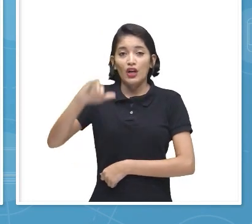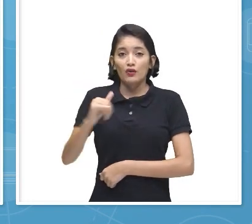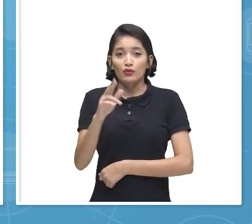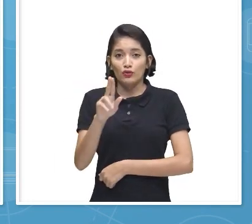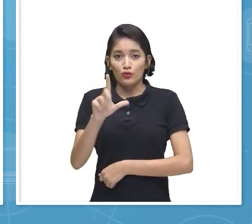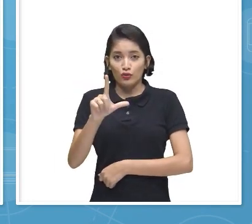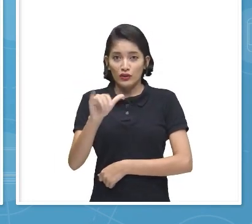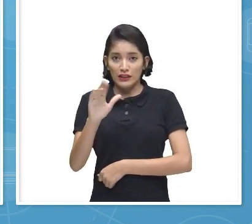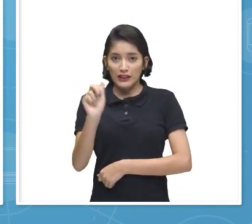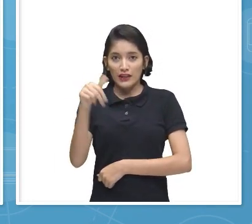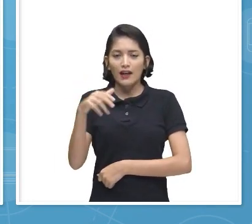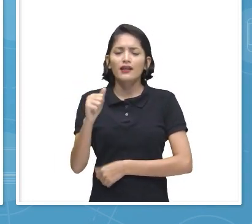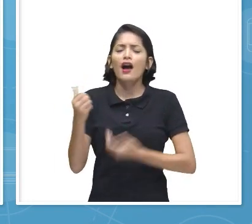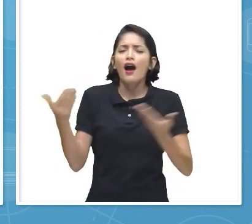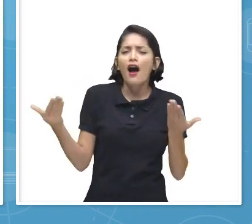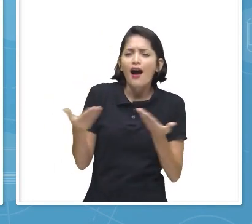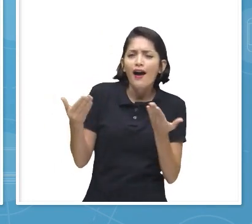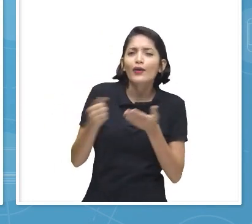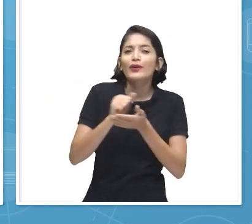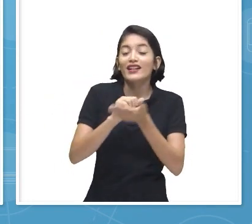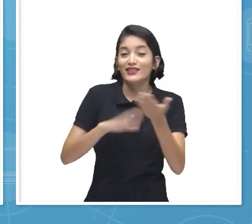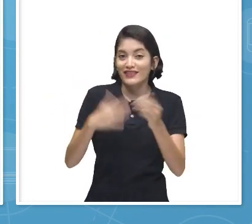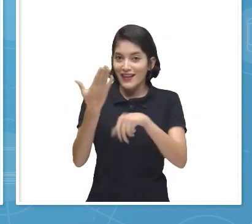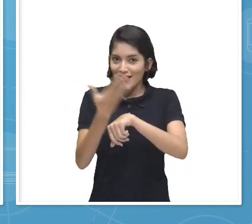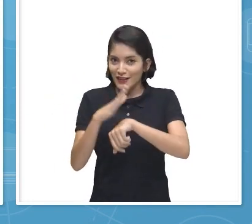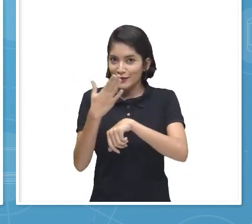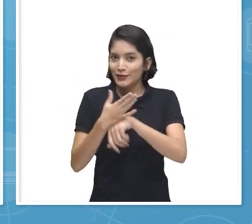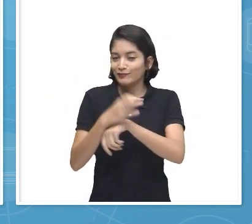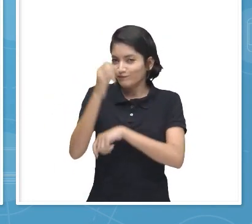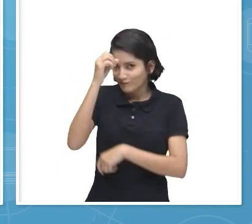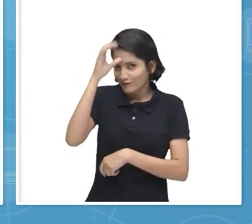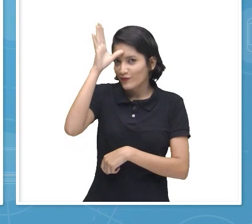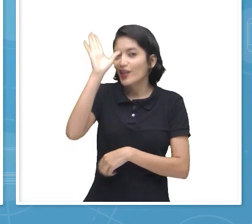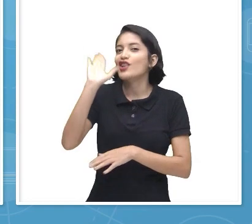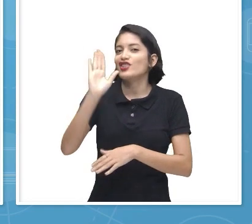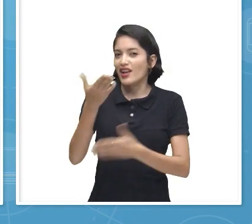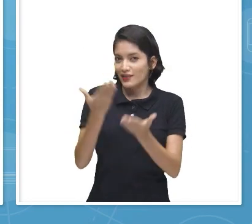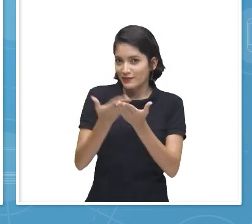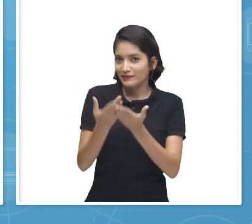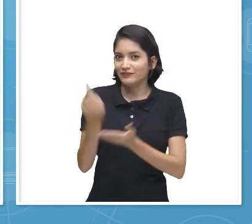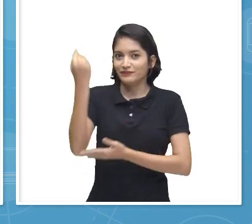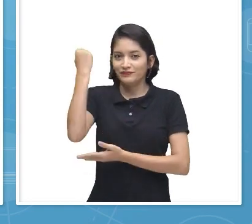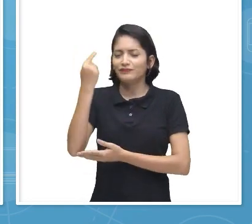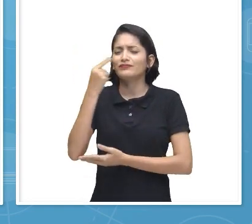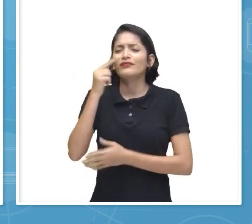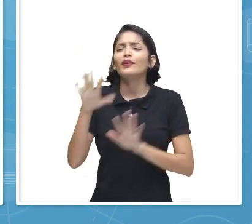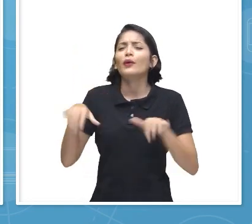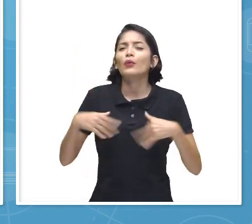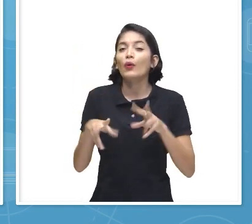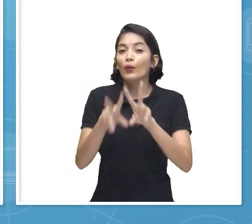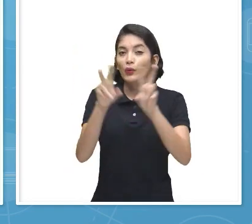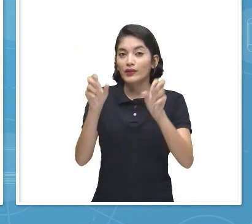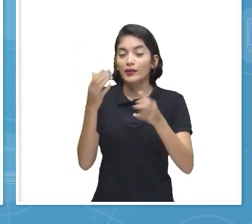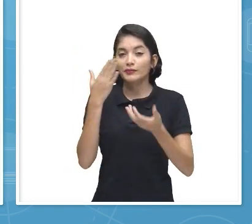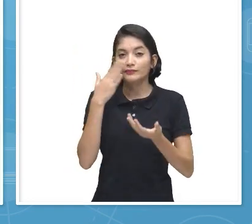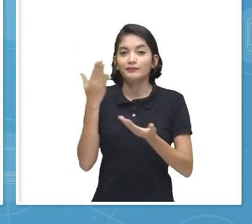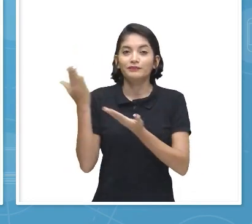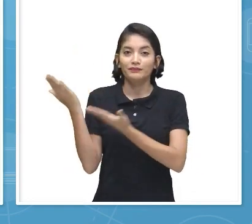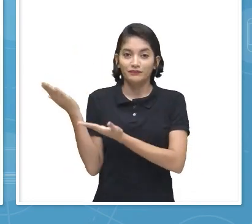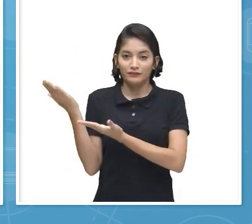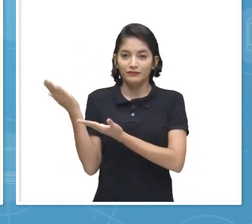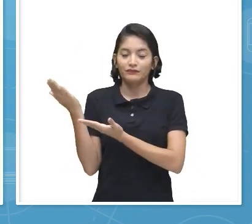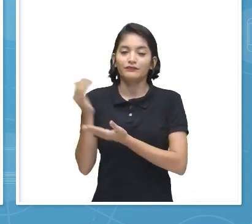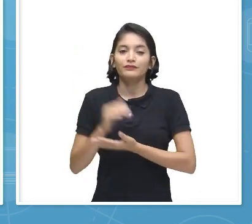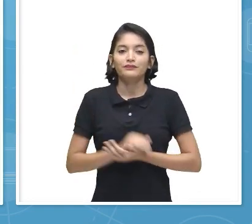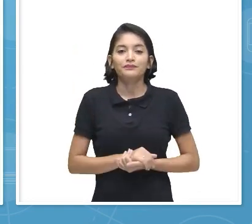hoje praticar, exercitar os conhecimentos adquiridos na aula anterior. Vamos verificar então qual foi o tema da nossa aula anterior?